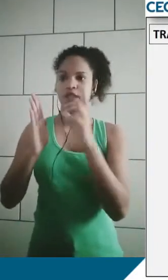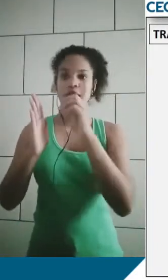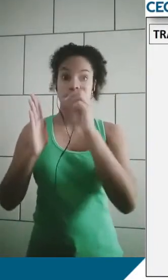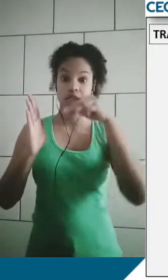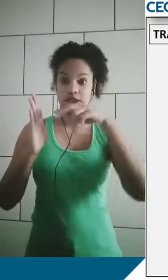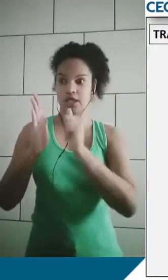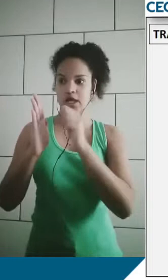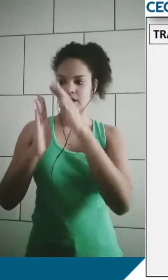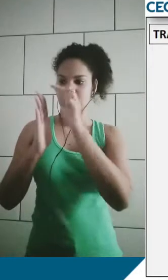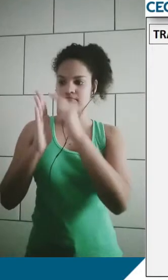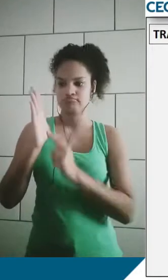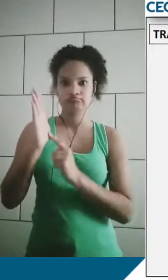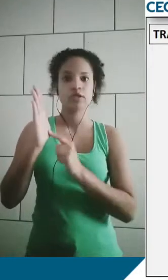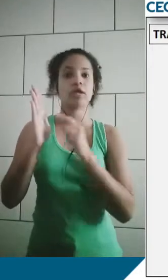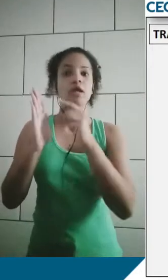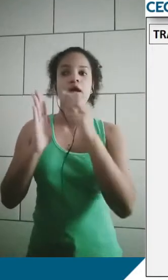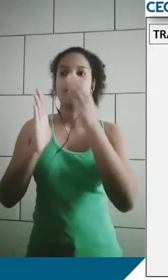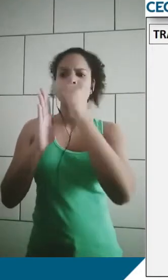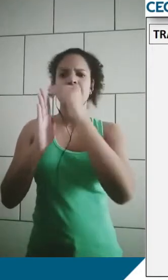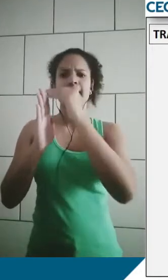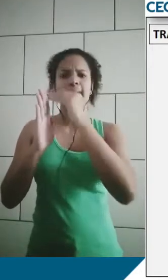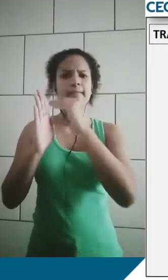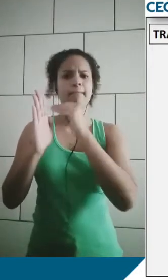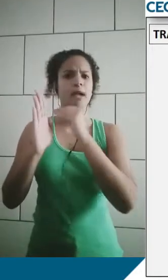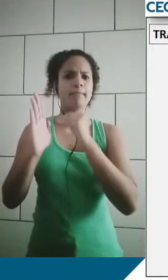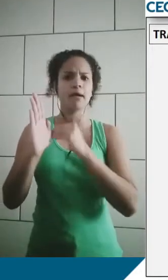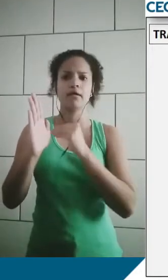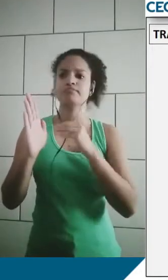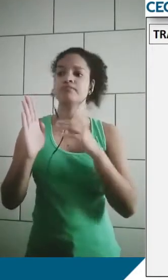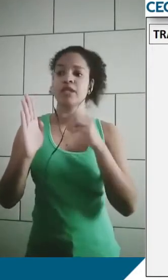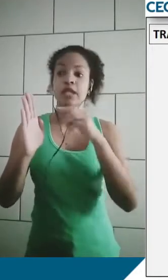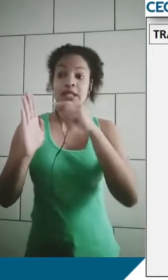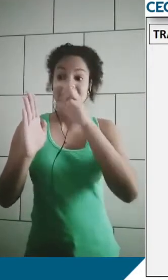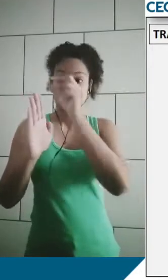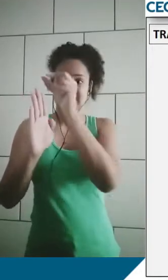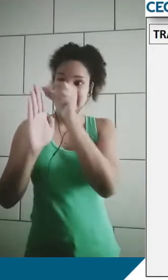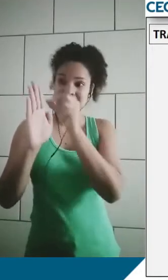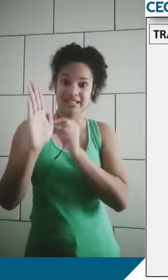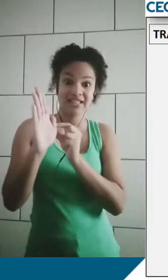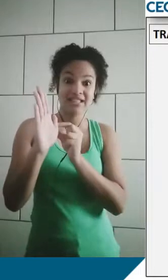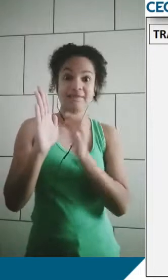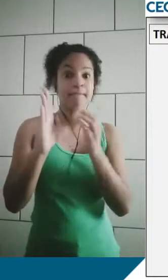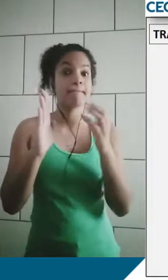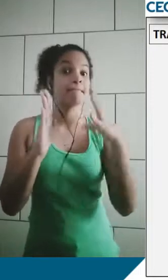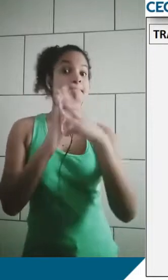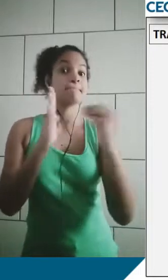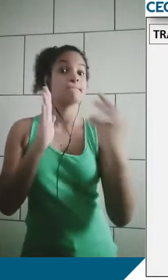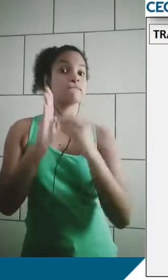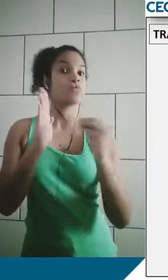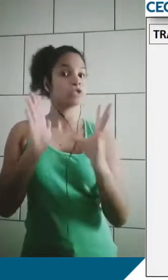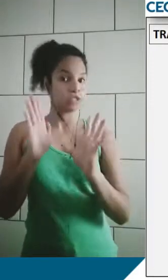fitamolde. As pontes de hidrogênio no trecho do DNA que vai transcrever são quebradas,